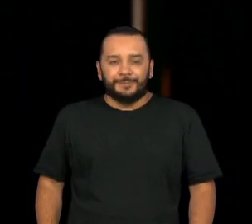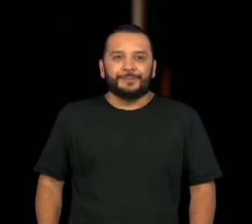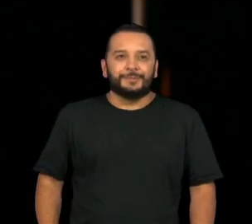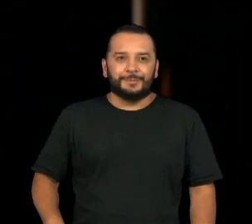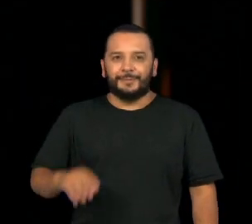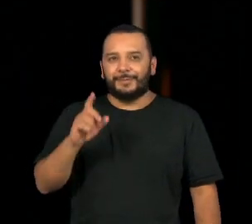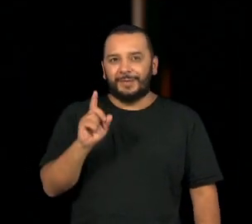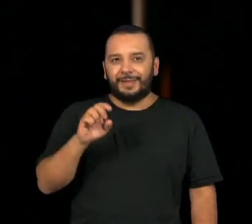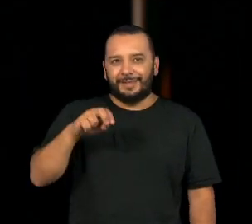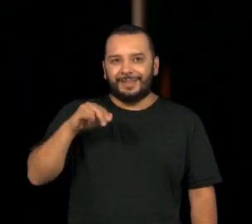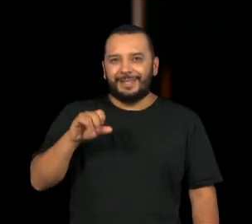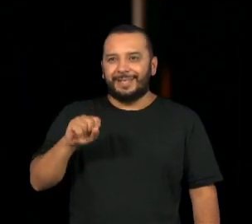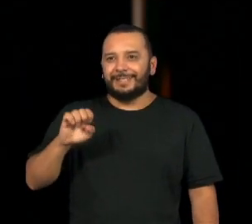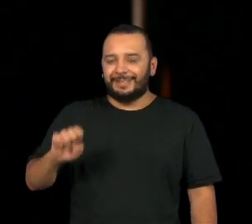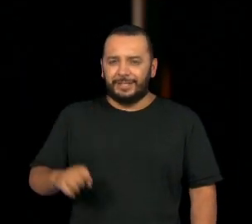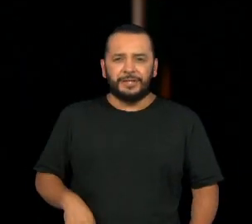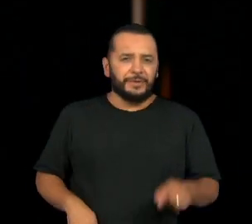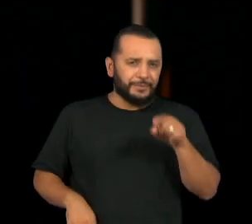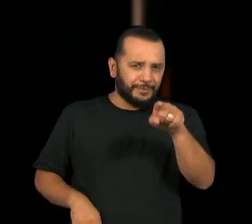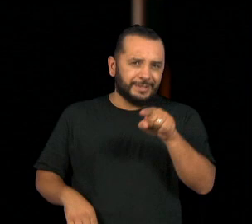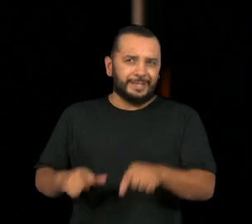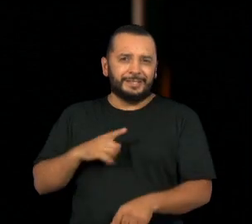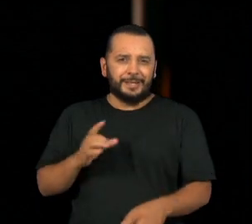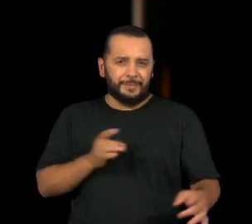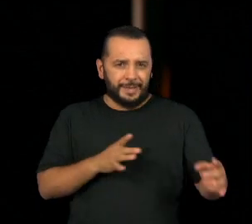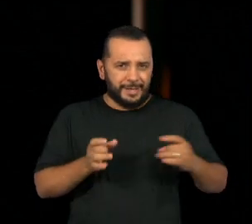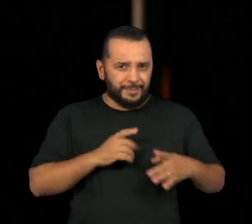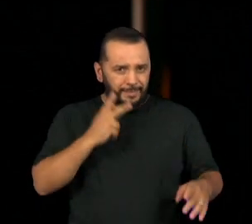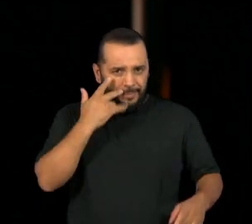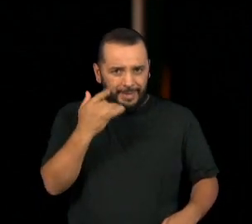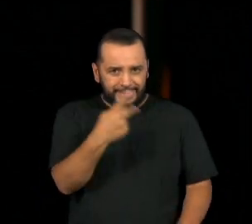Denise Rossi, você tinha medo do seu pai?